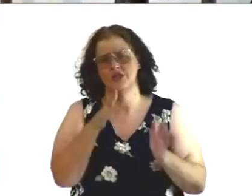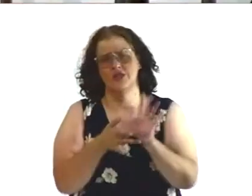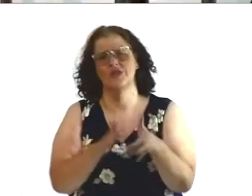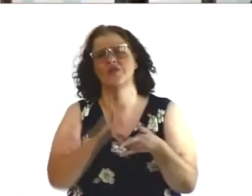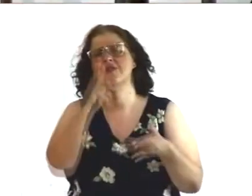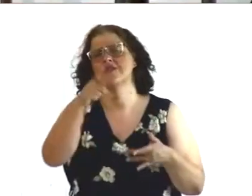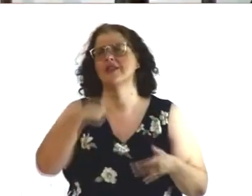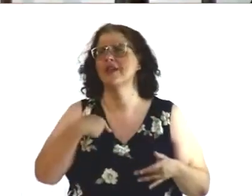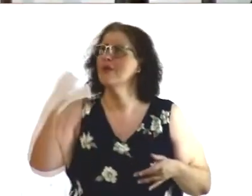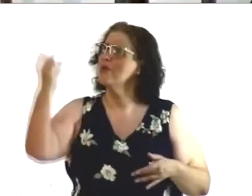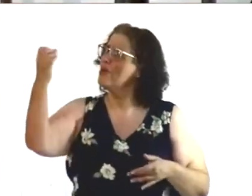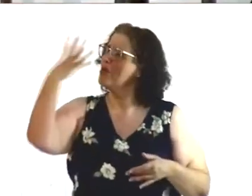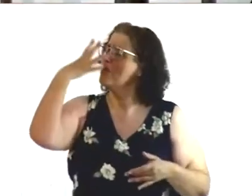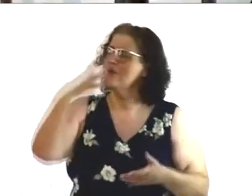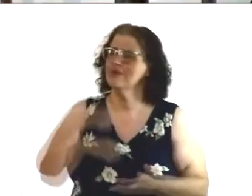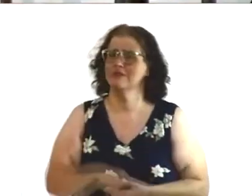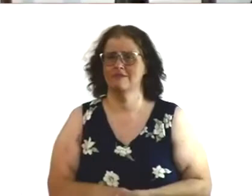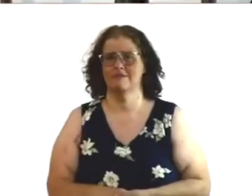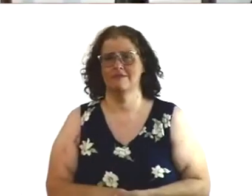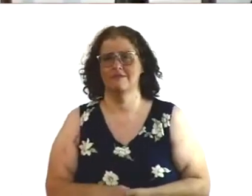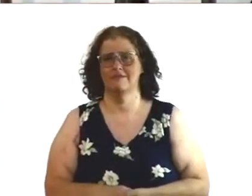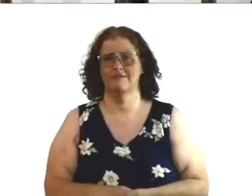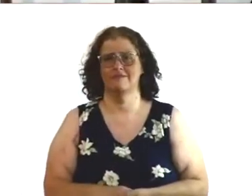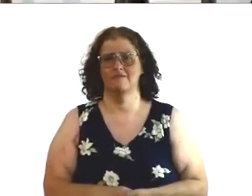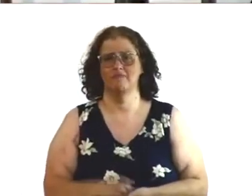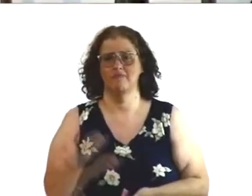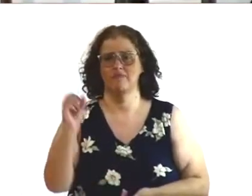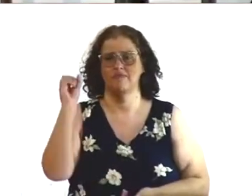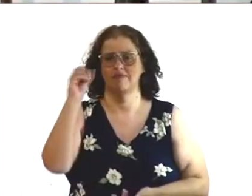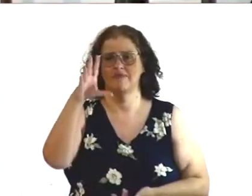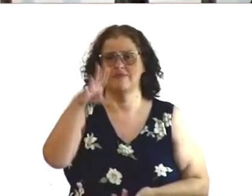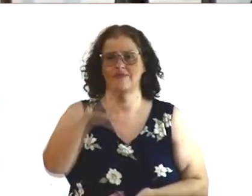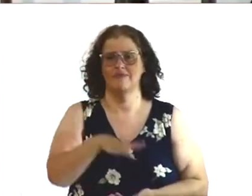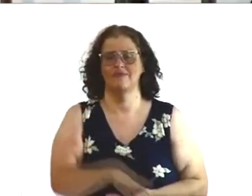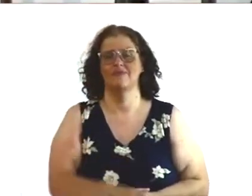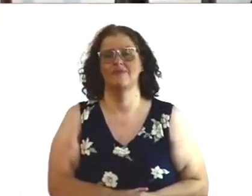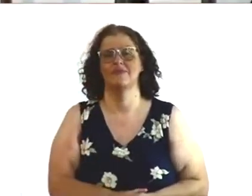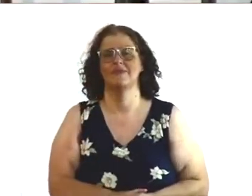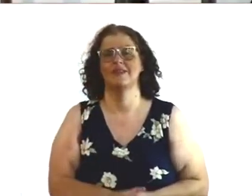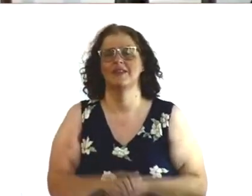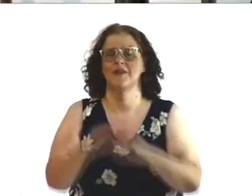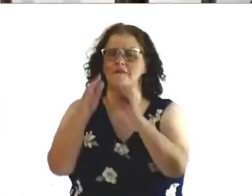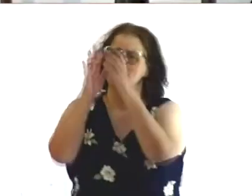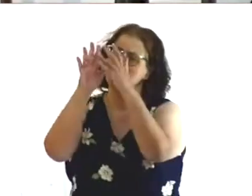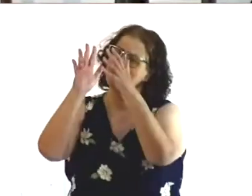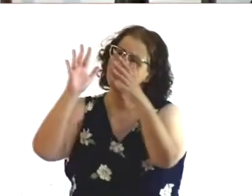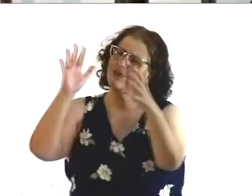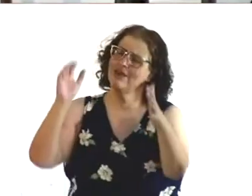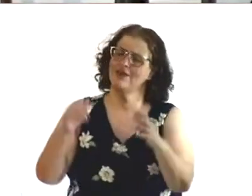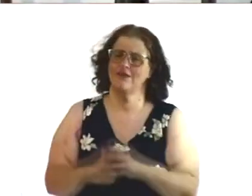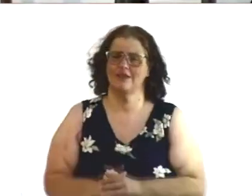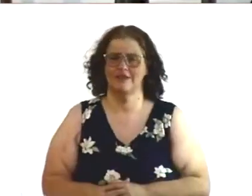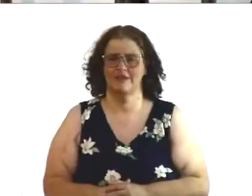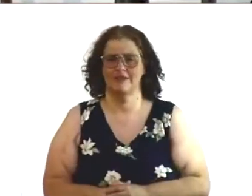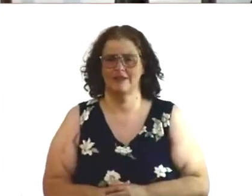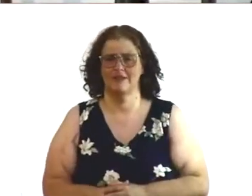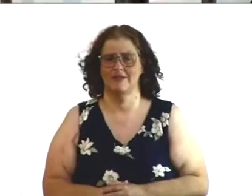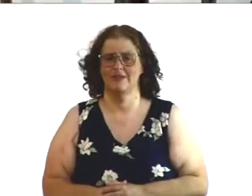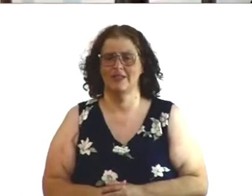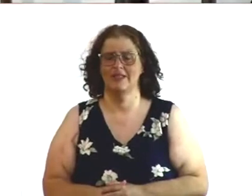disse Jesus. E também disse, vós sois a luz do mundo, brilhai a vossa